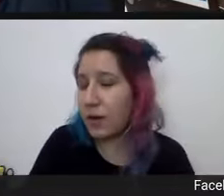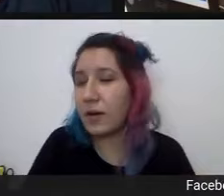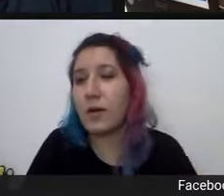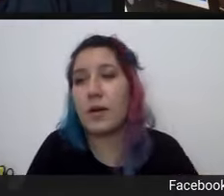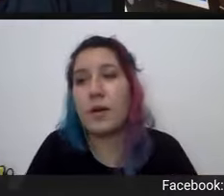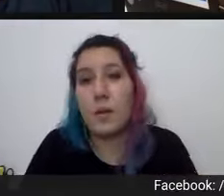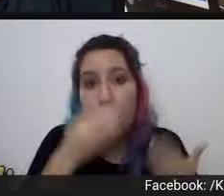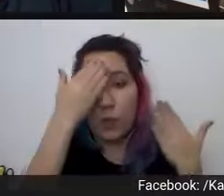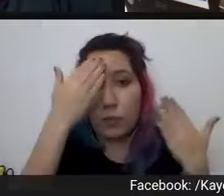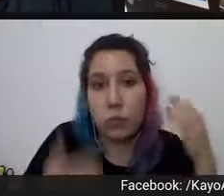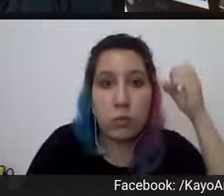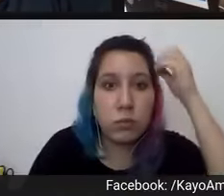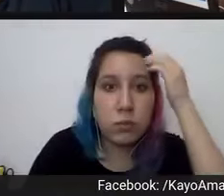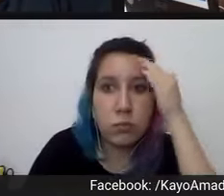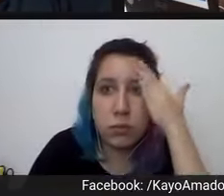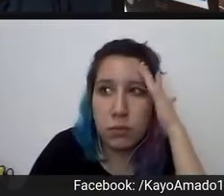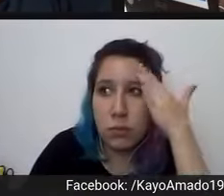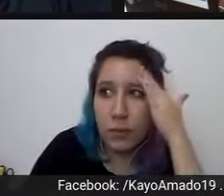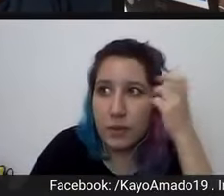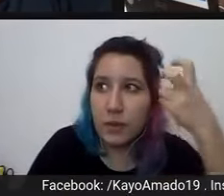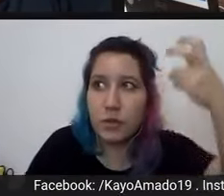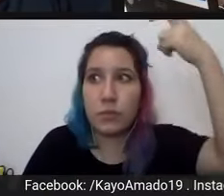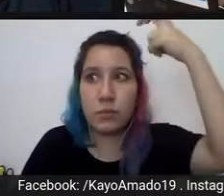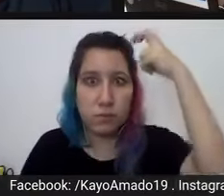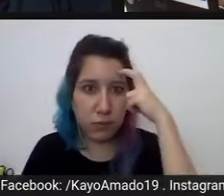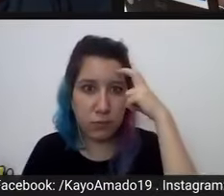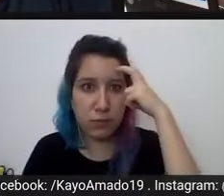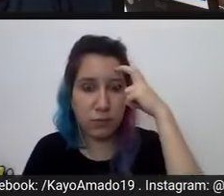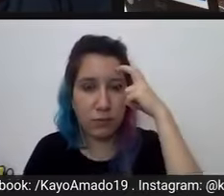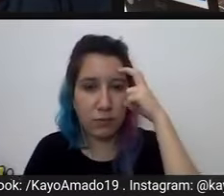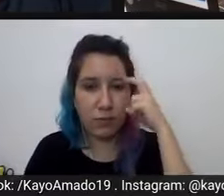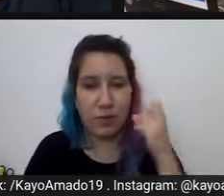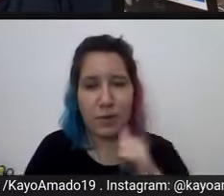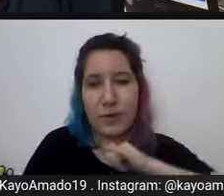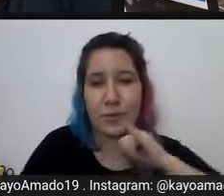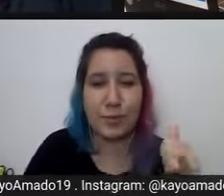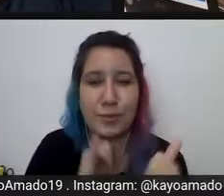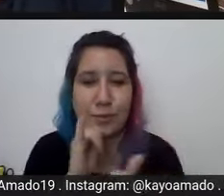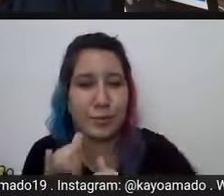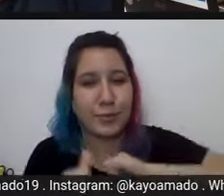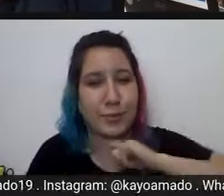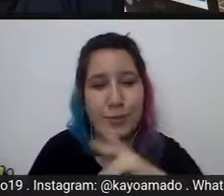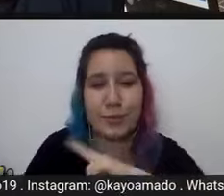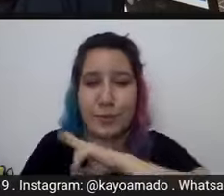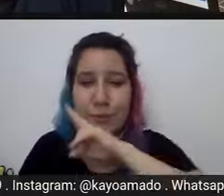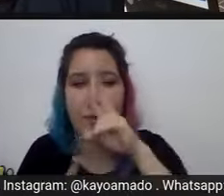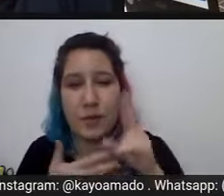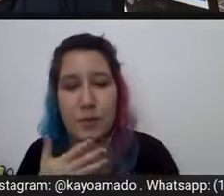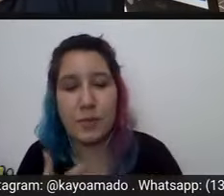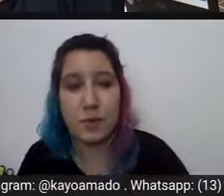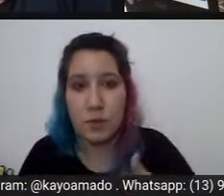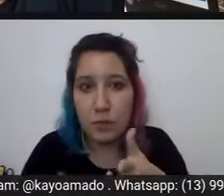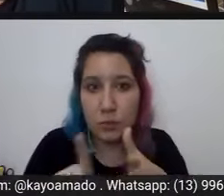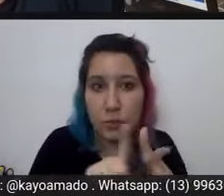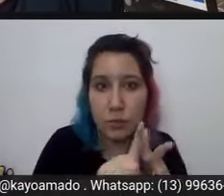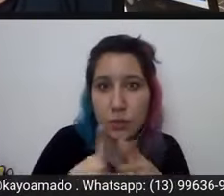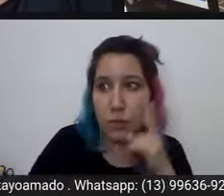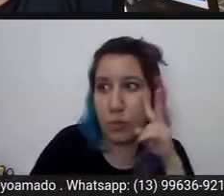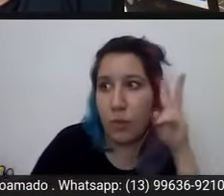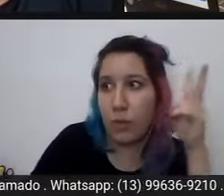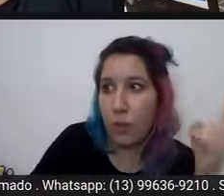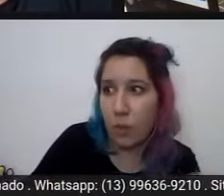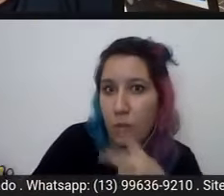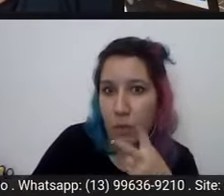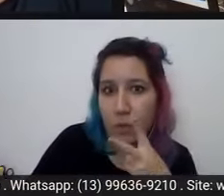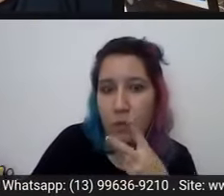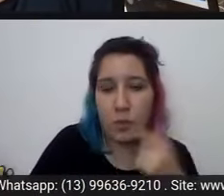esse conhecimento compartilhado com a gente, a live estourada de comentário, muita gente assistindo, obrigado você que está na sua casa acompanhando